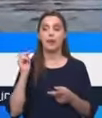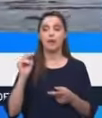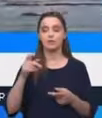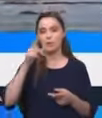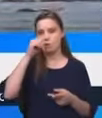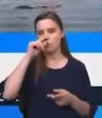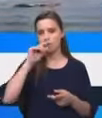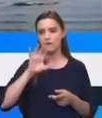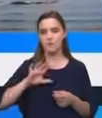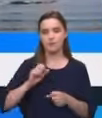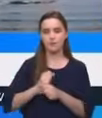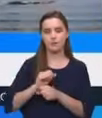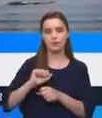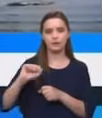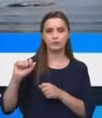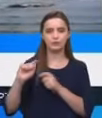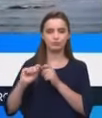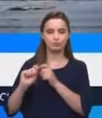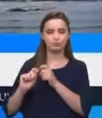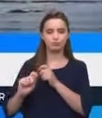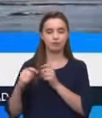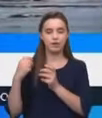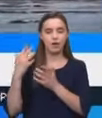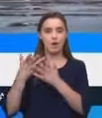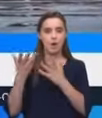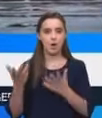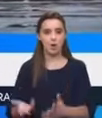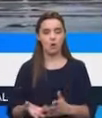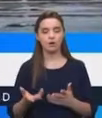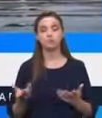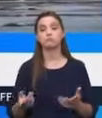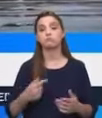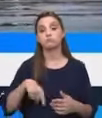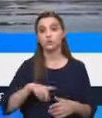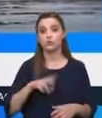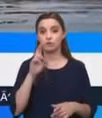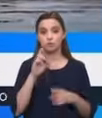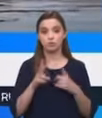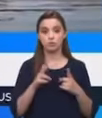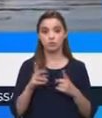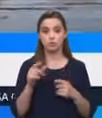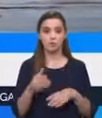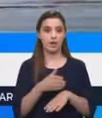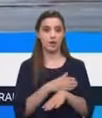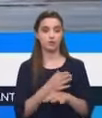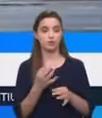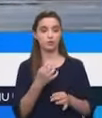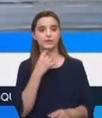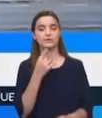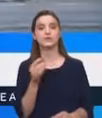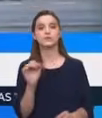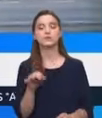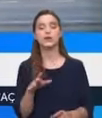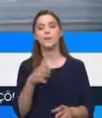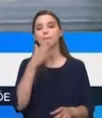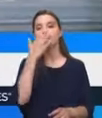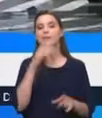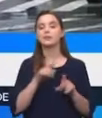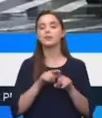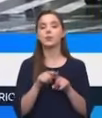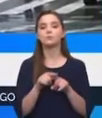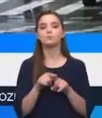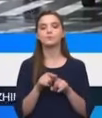confronta, o que também nos leva a crer que nada, e conforme também já o Evgeny Moravich mencionou, nada parece muito